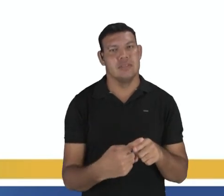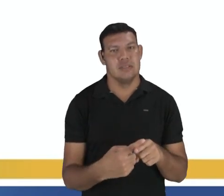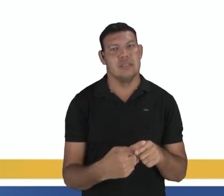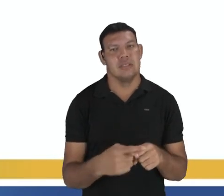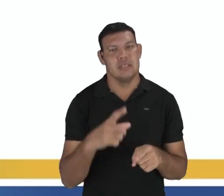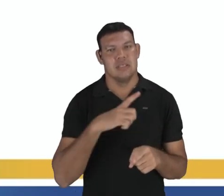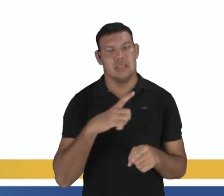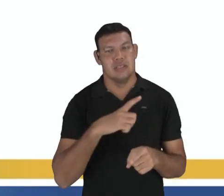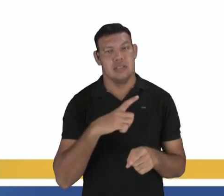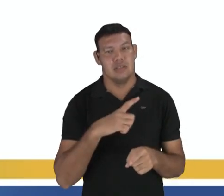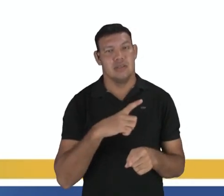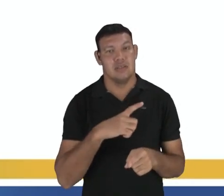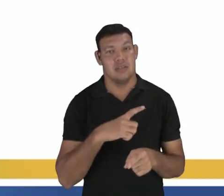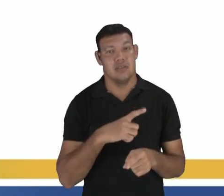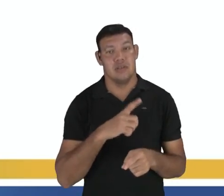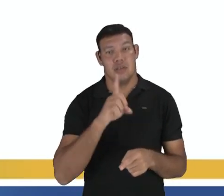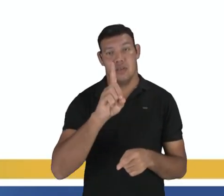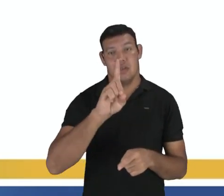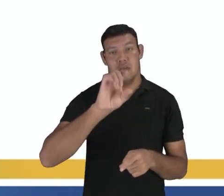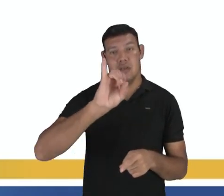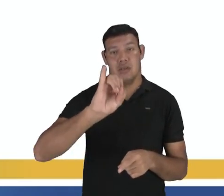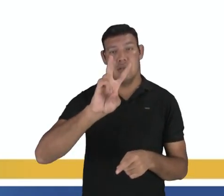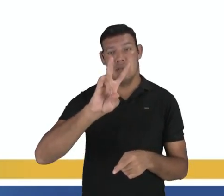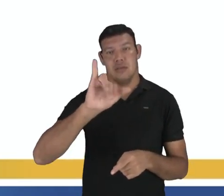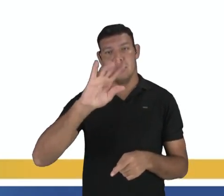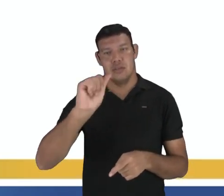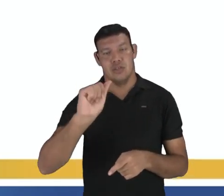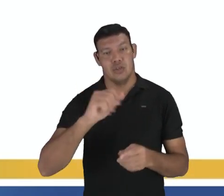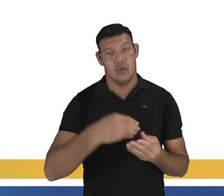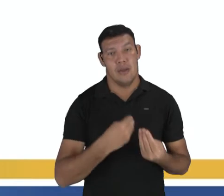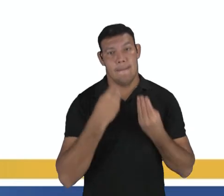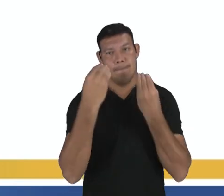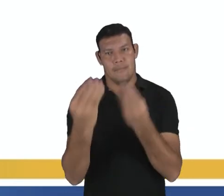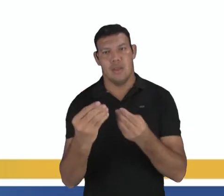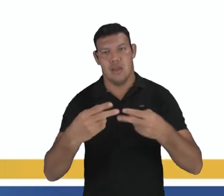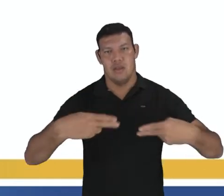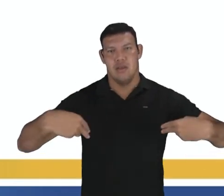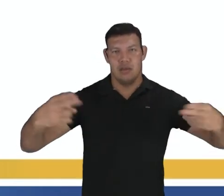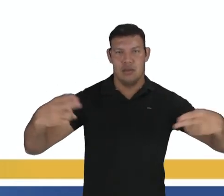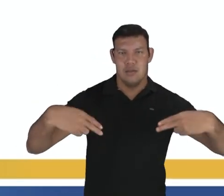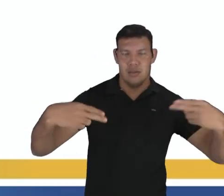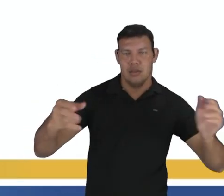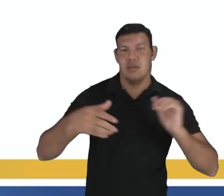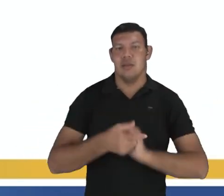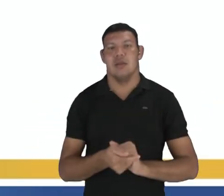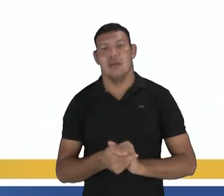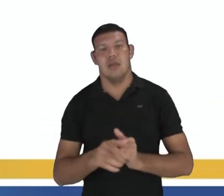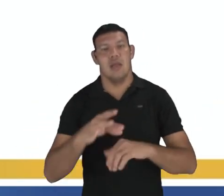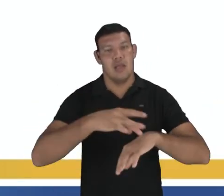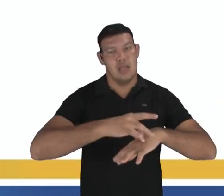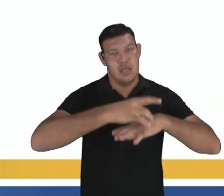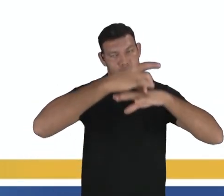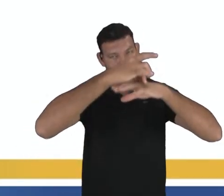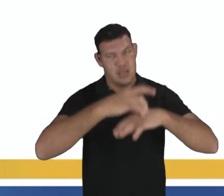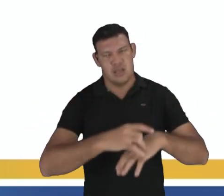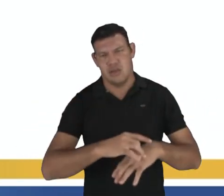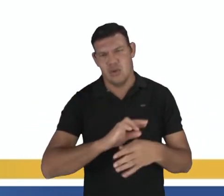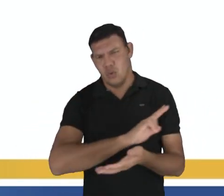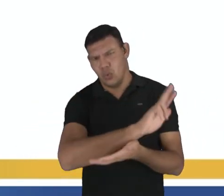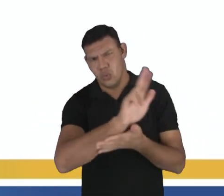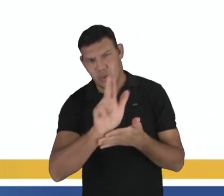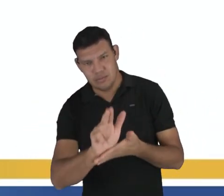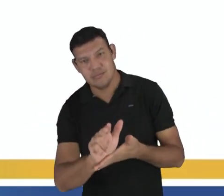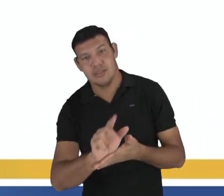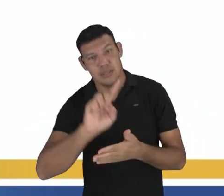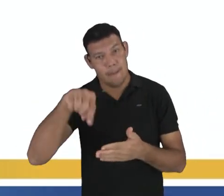sistema, né? Que eram cedidos machadinhas, redes, carne seca, óleo, banha, né? Depois dos seringueiros que estavam lá